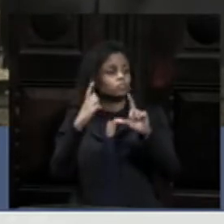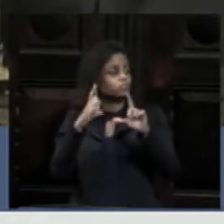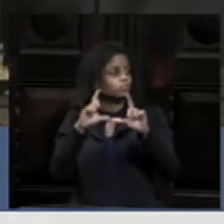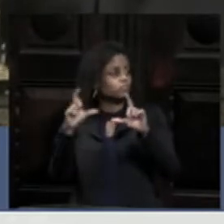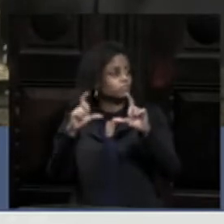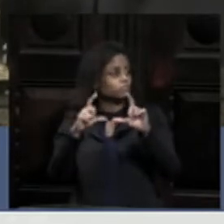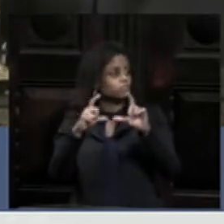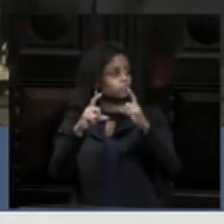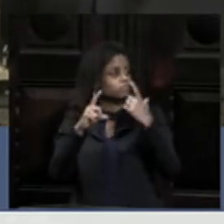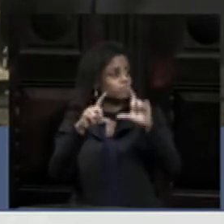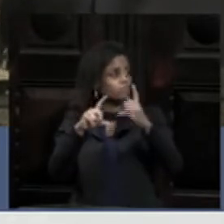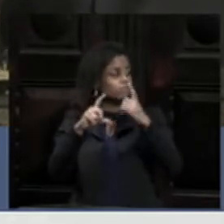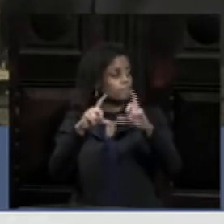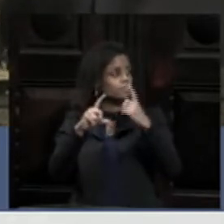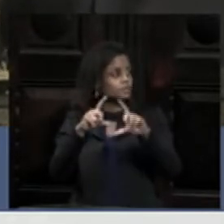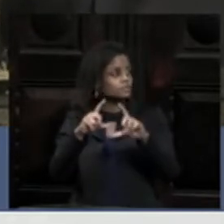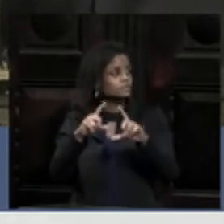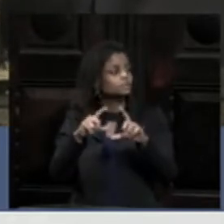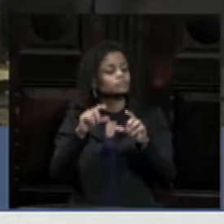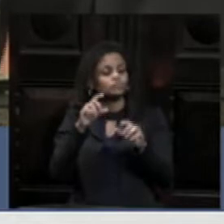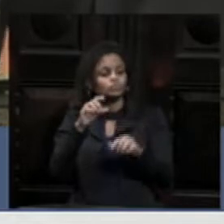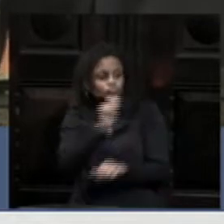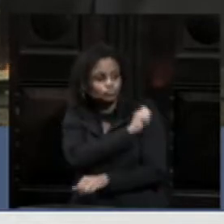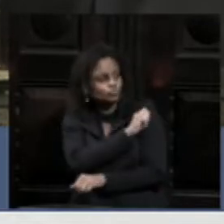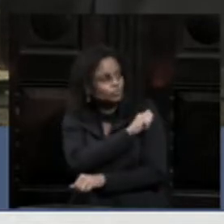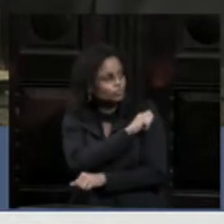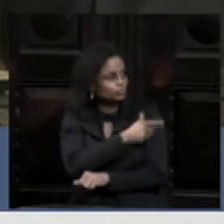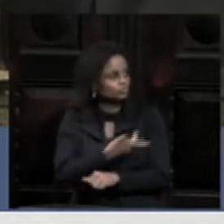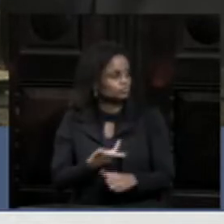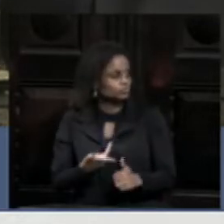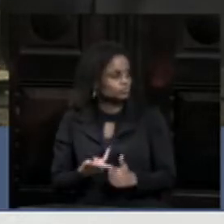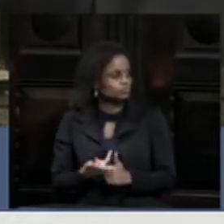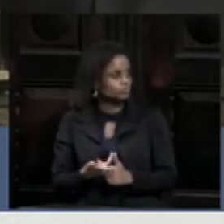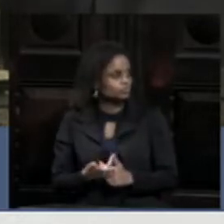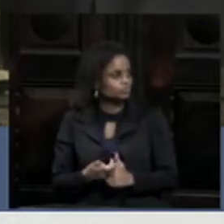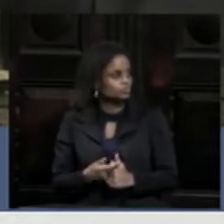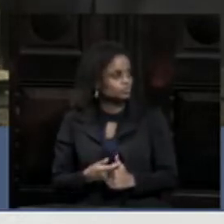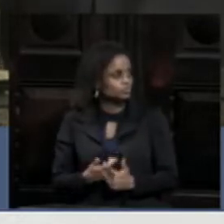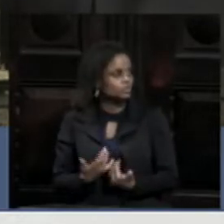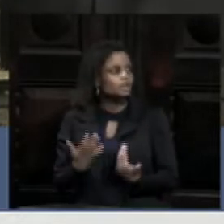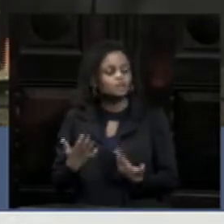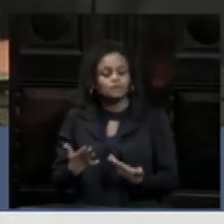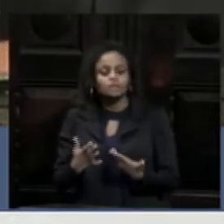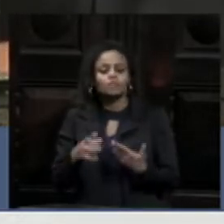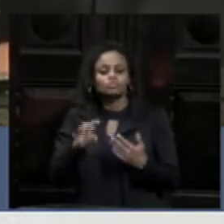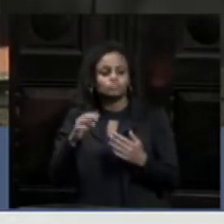em relação às colocações que são pertinentes, a gente escuta, mas também...